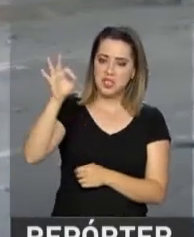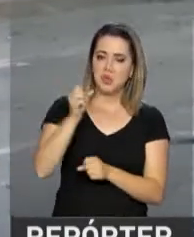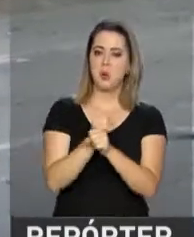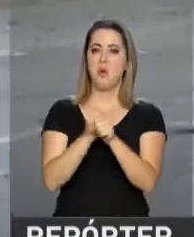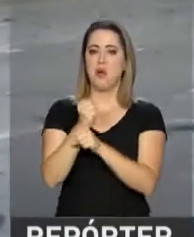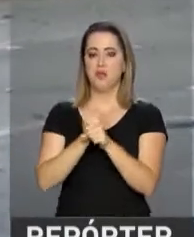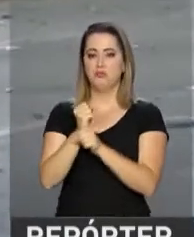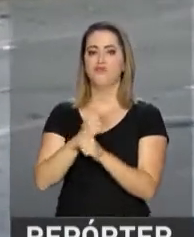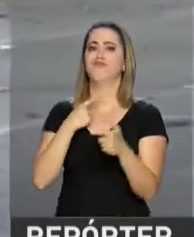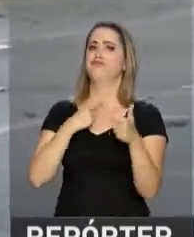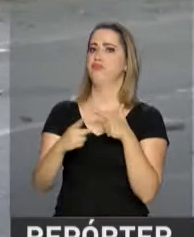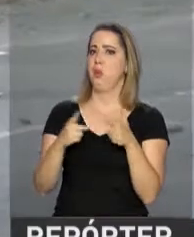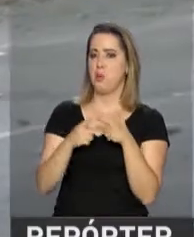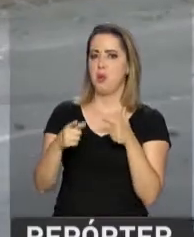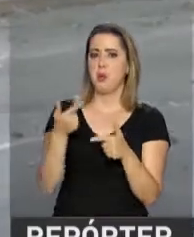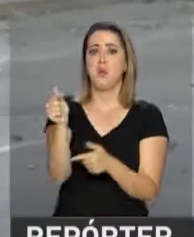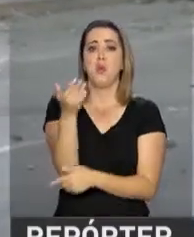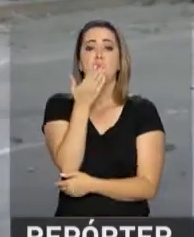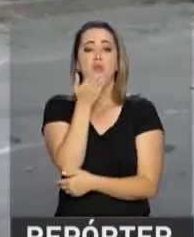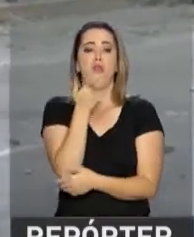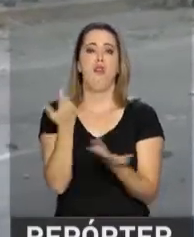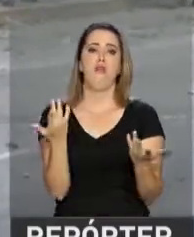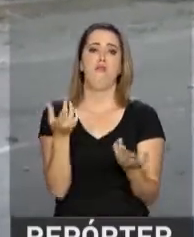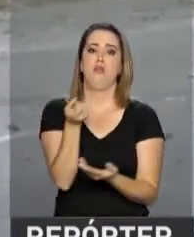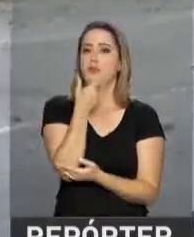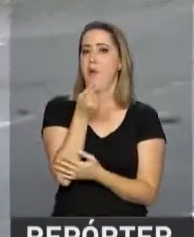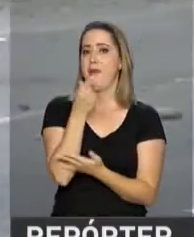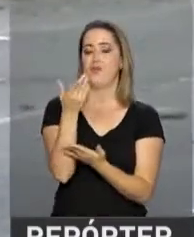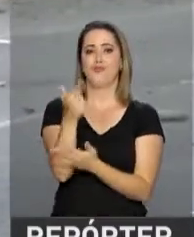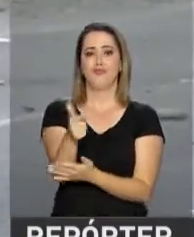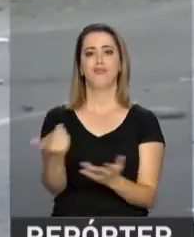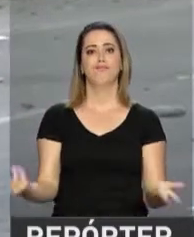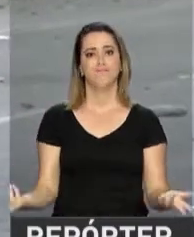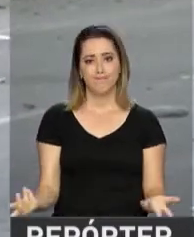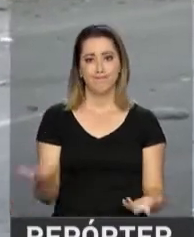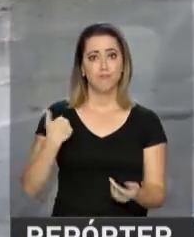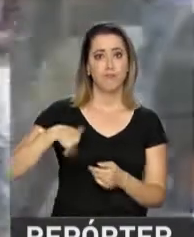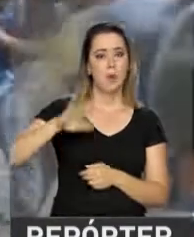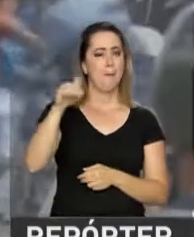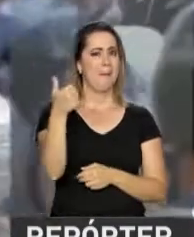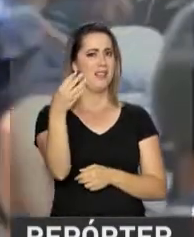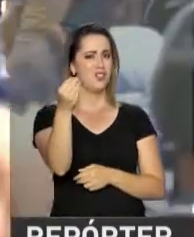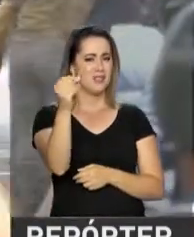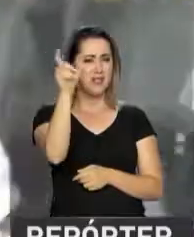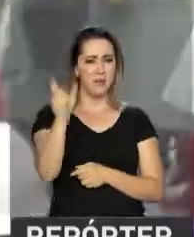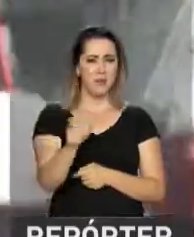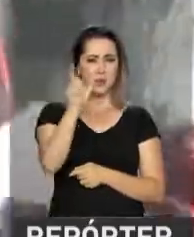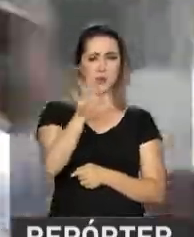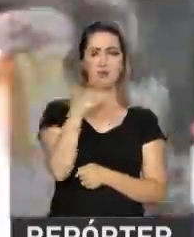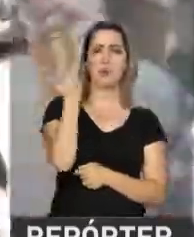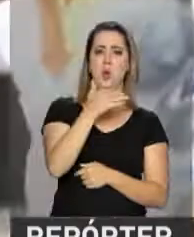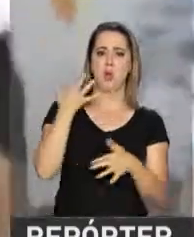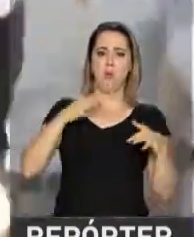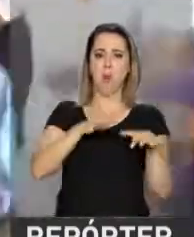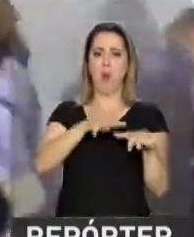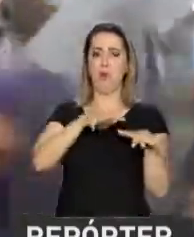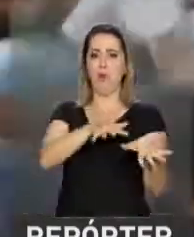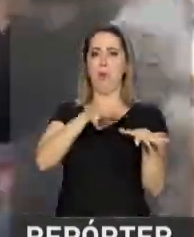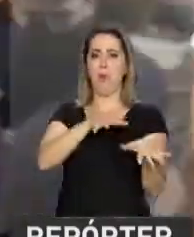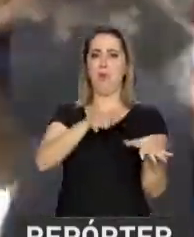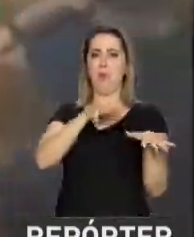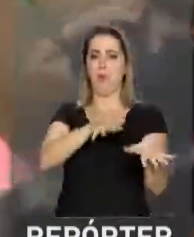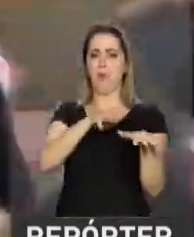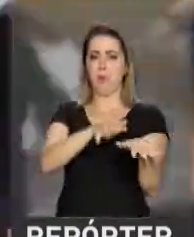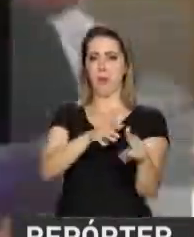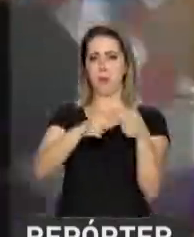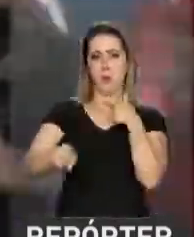de alimentos e medicamentos mais de 100 pessoas já morreram em manifestações na venezuela contra